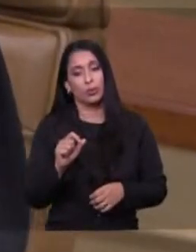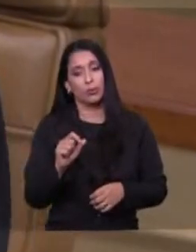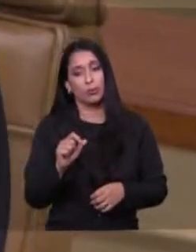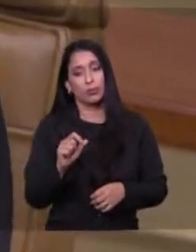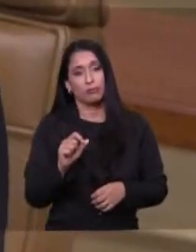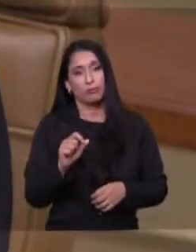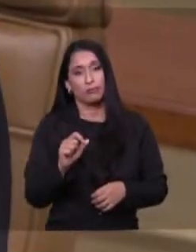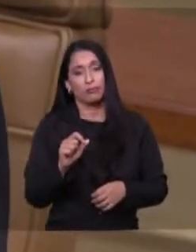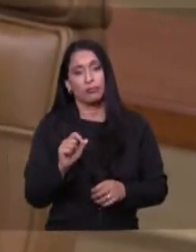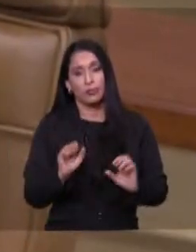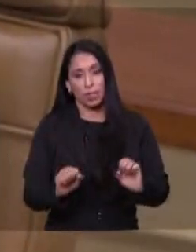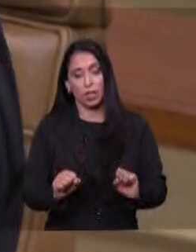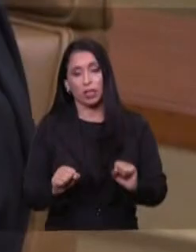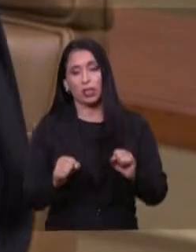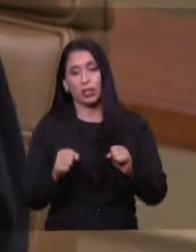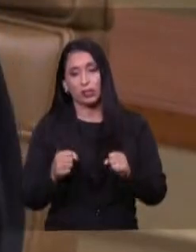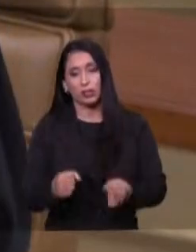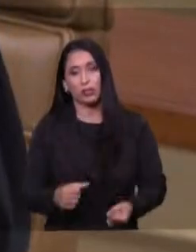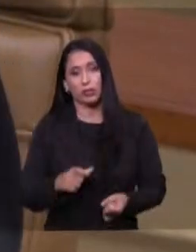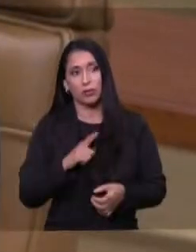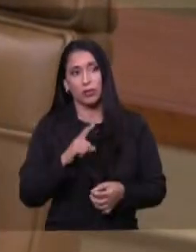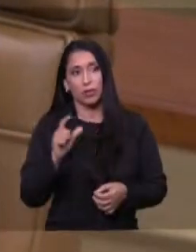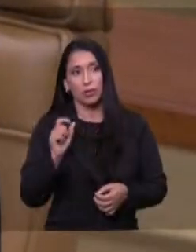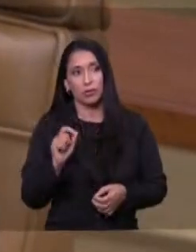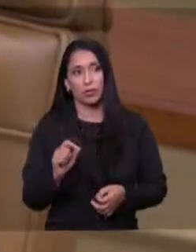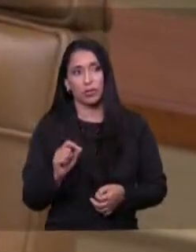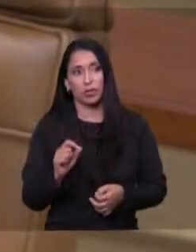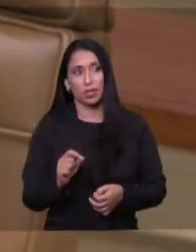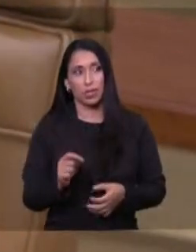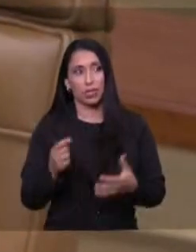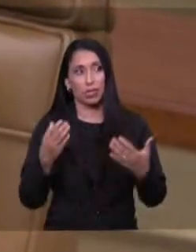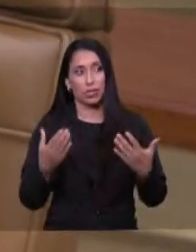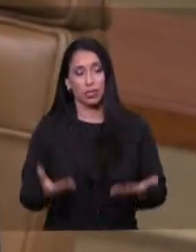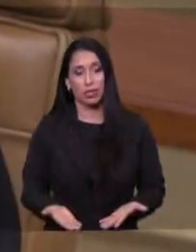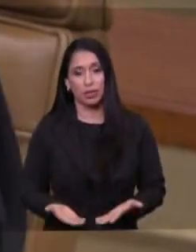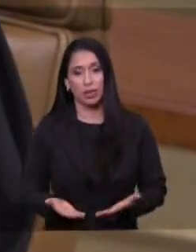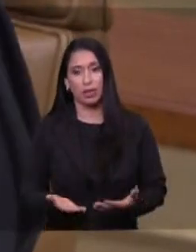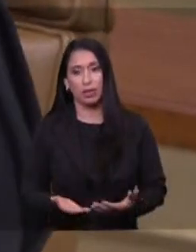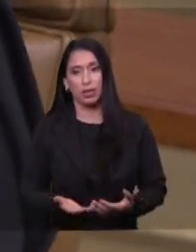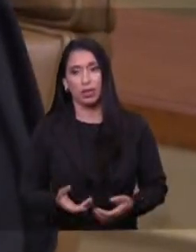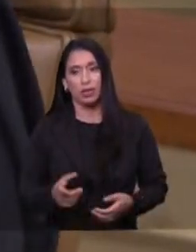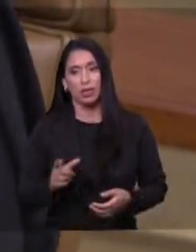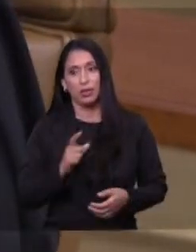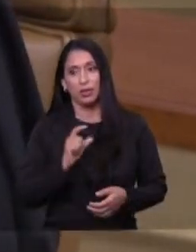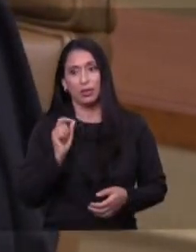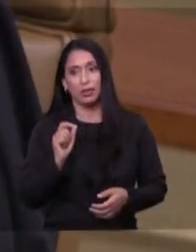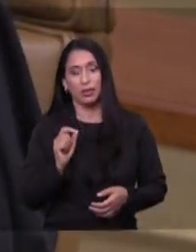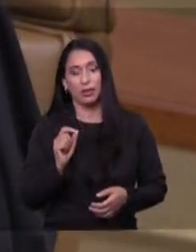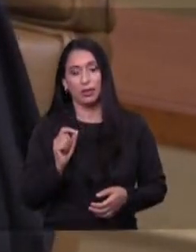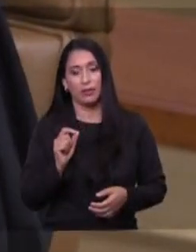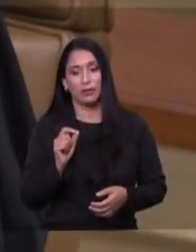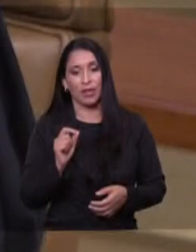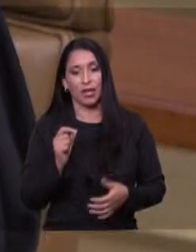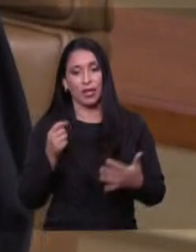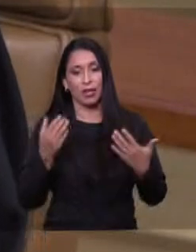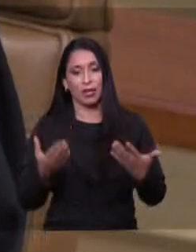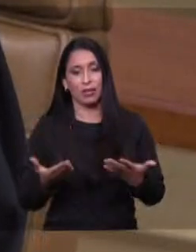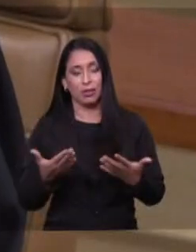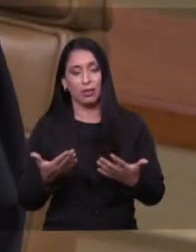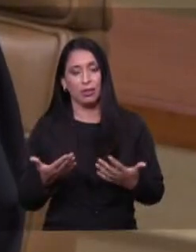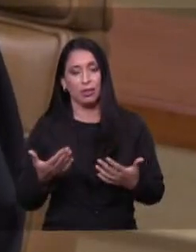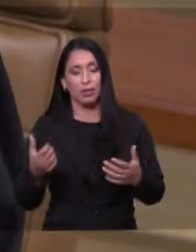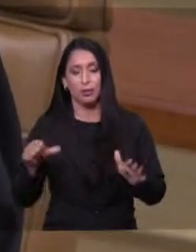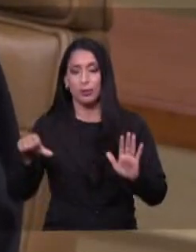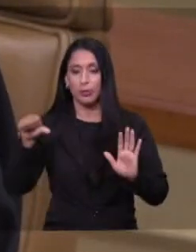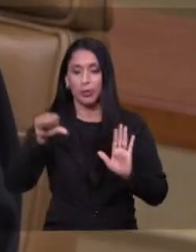Federal, reforçado até pelas características próprias do Estado da Bahia, pelo artigo 178